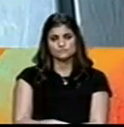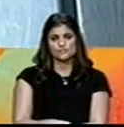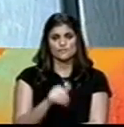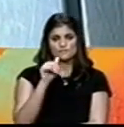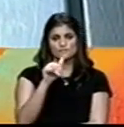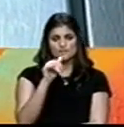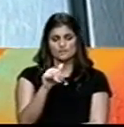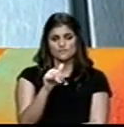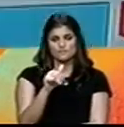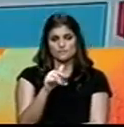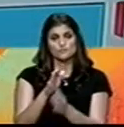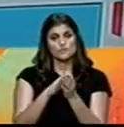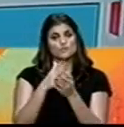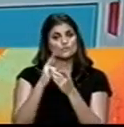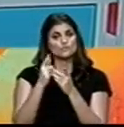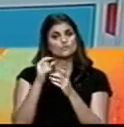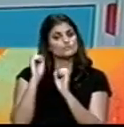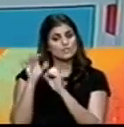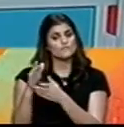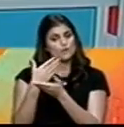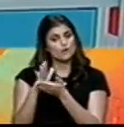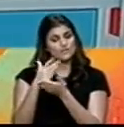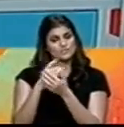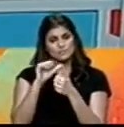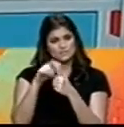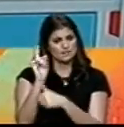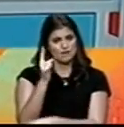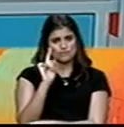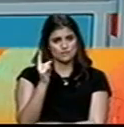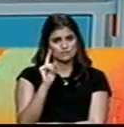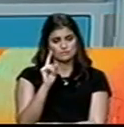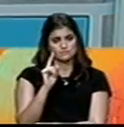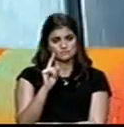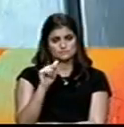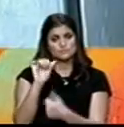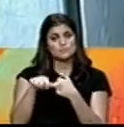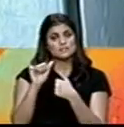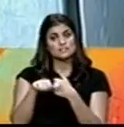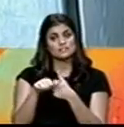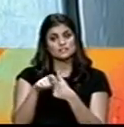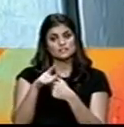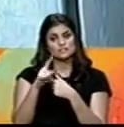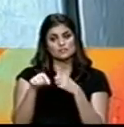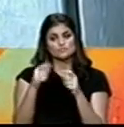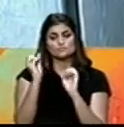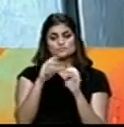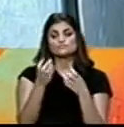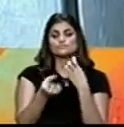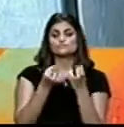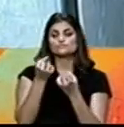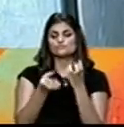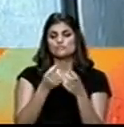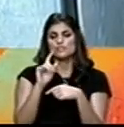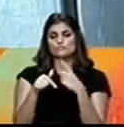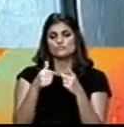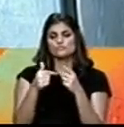recheá-las. Mas não se desperdiça o resto da batata. Não, não. Este pedacinho das batatas vamos colocar ali depois no estofado. Ah. E depois